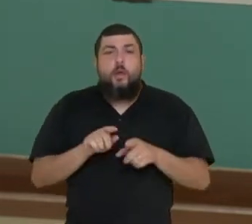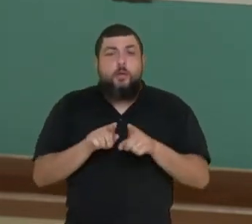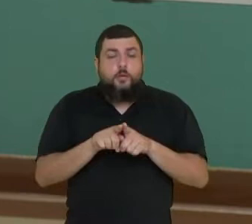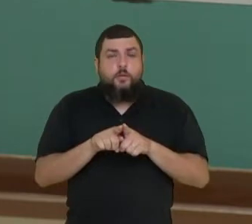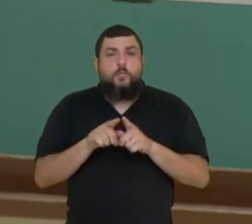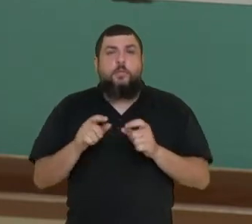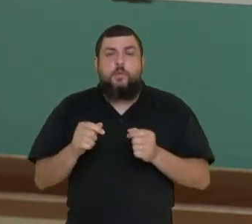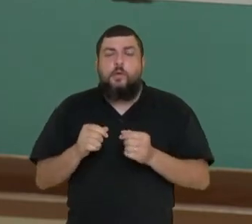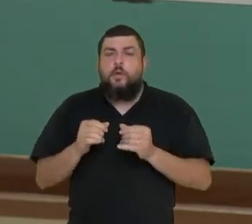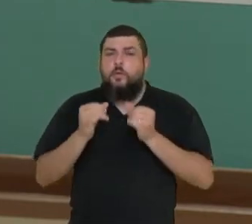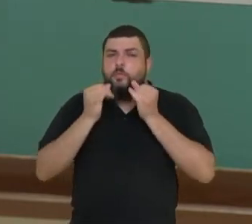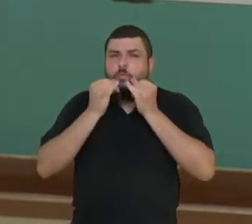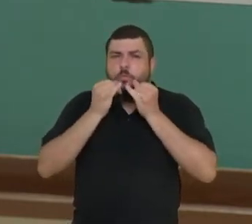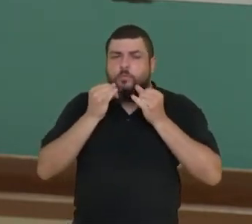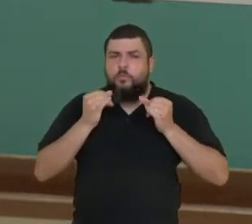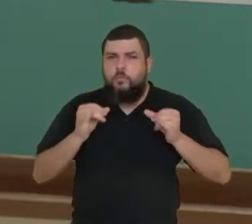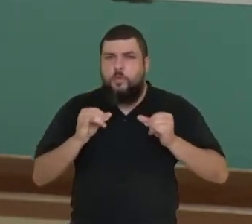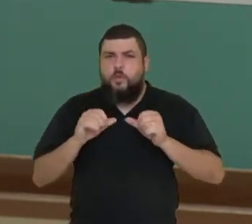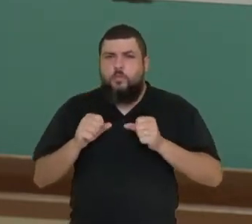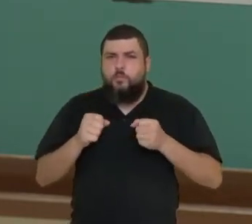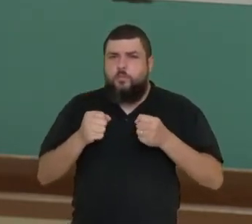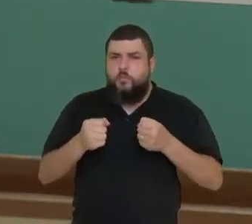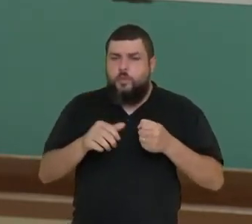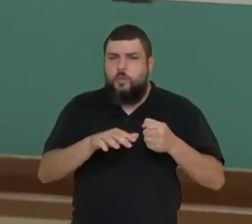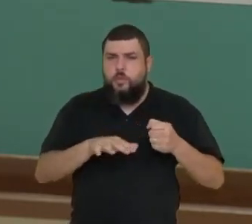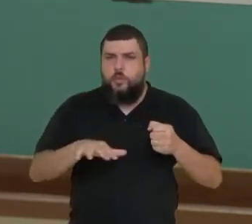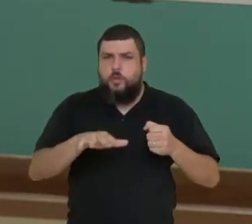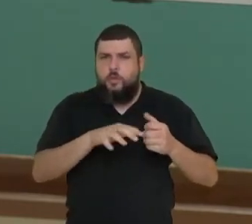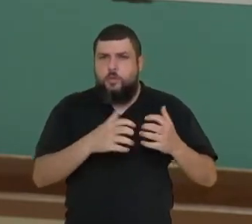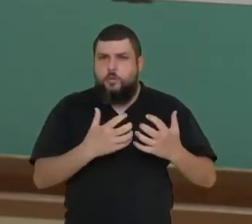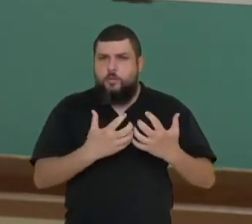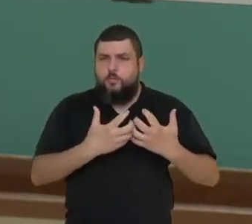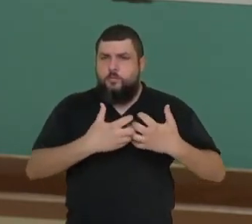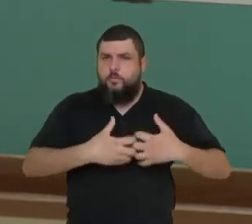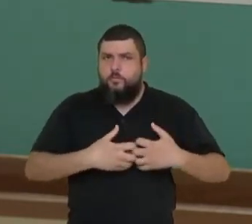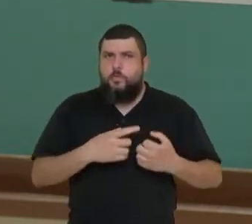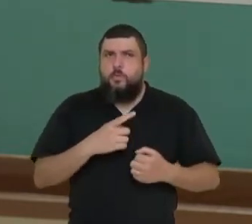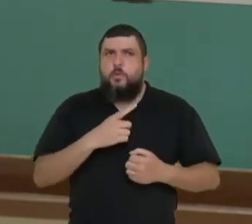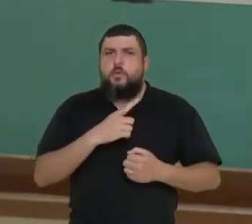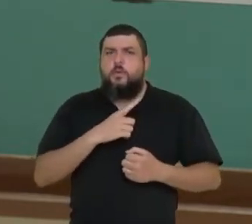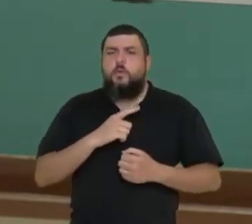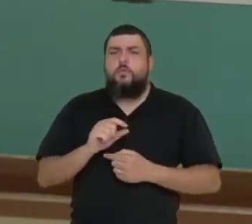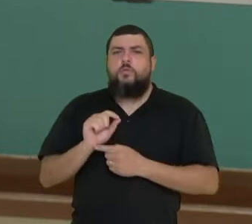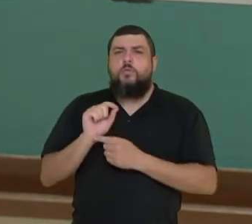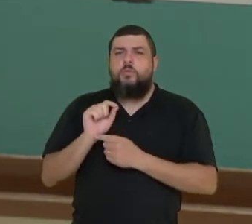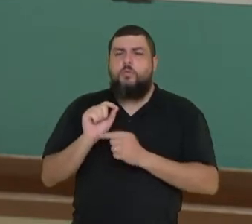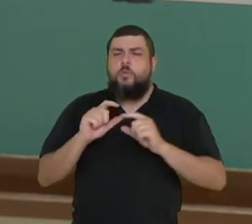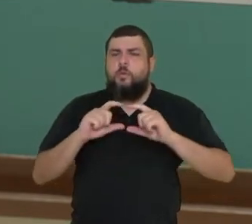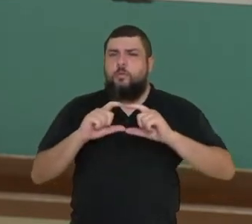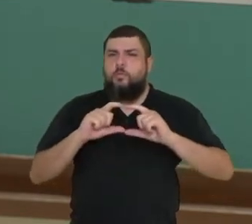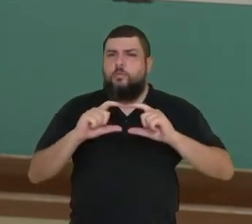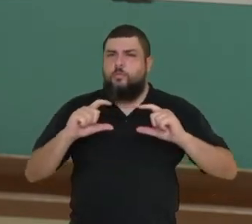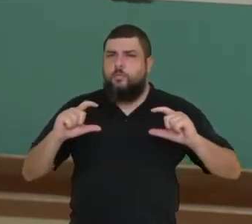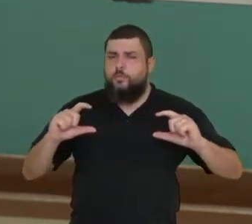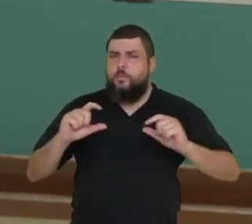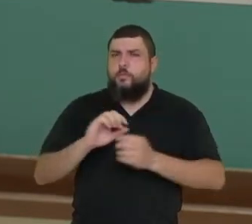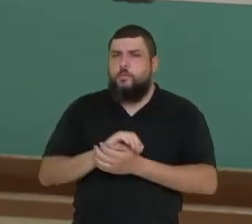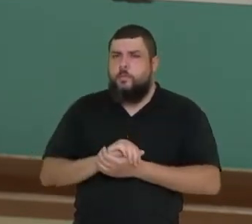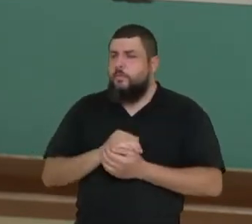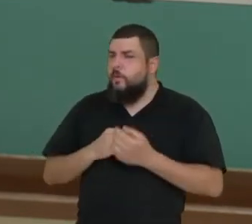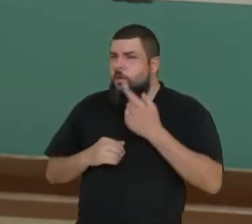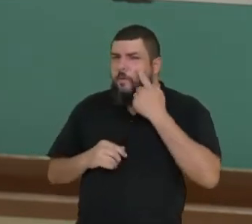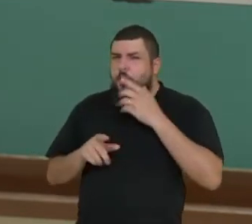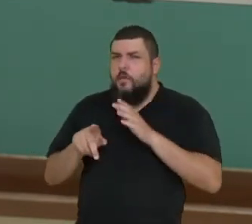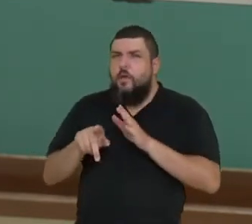energia potencial na área de mecânica, nós temos o seguinte, que nós temos a chamada energia potencial